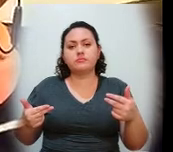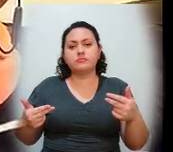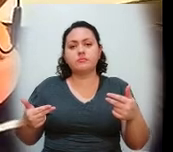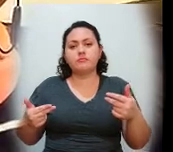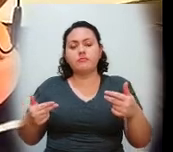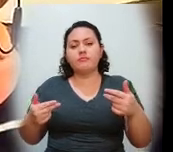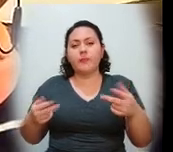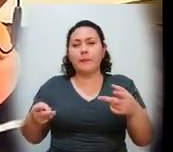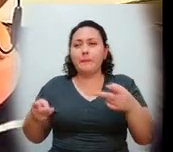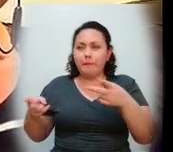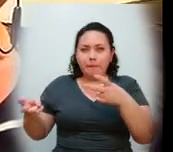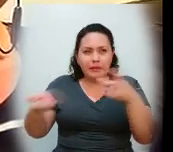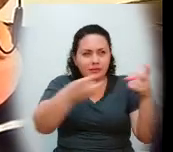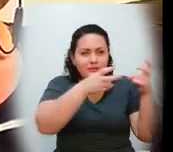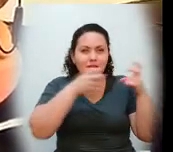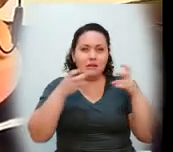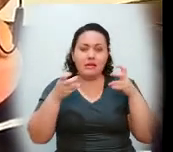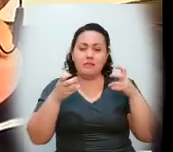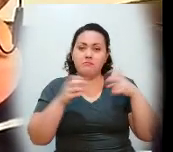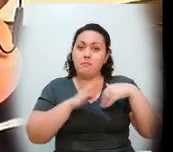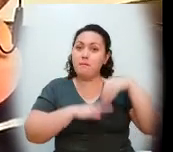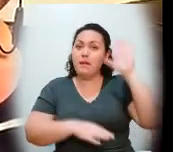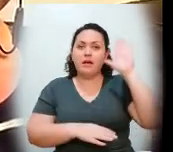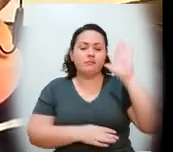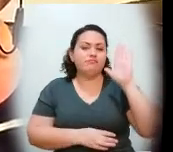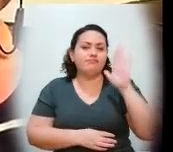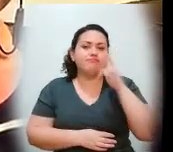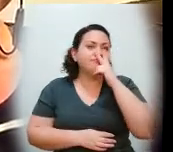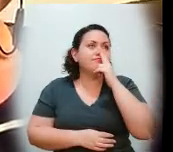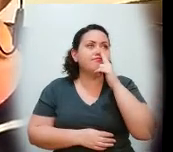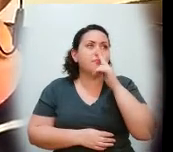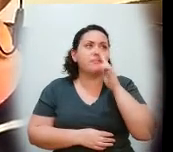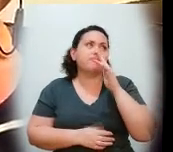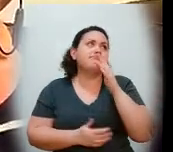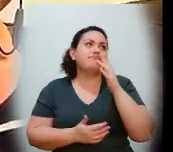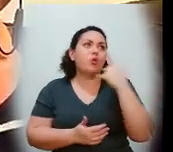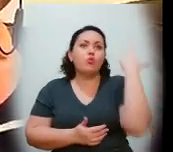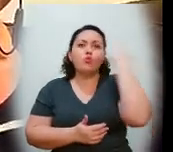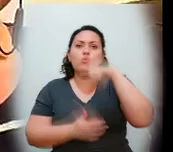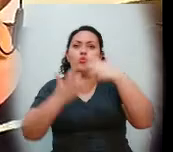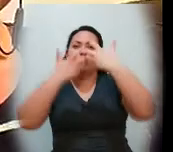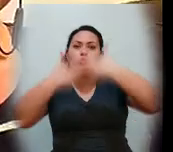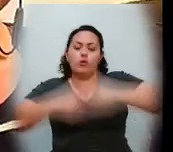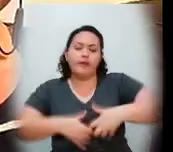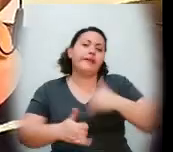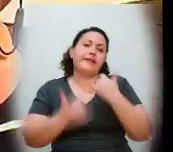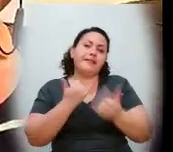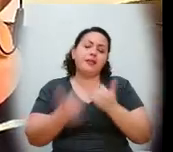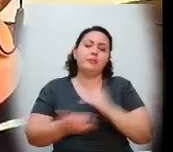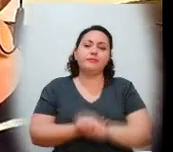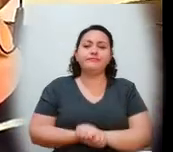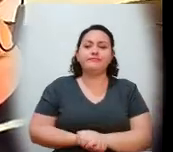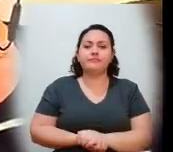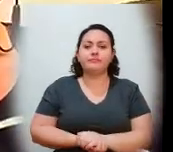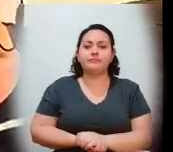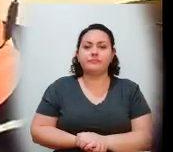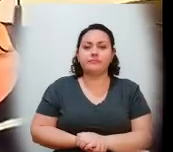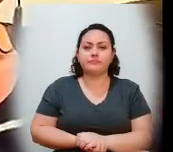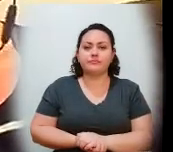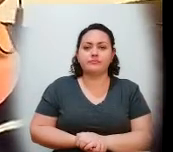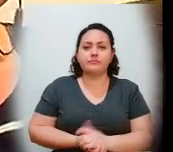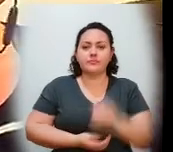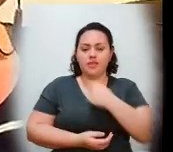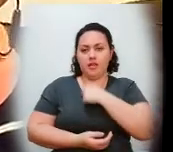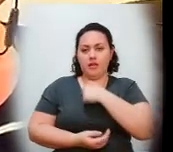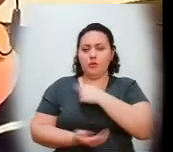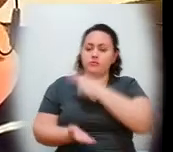que se mostra que é mais eficaz nesse sentido, se depois de 2 horas, de 20 minutos,